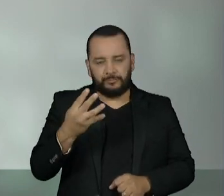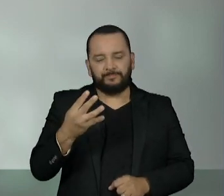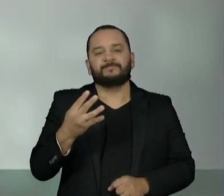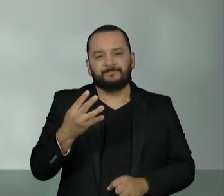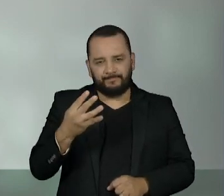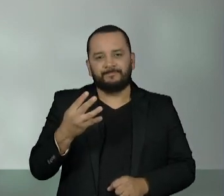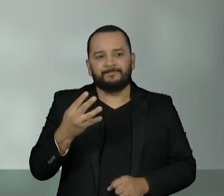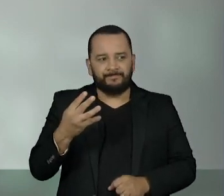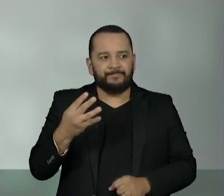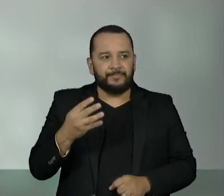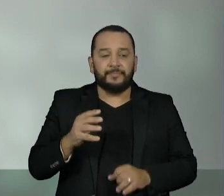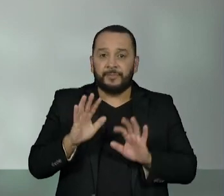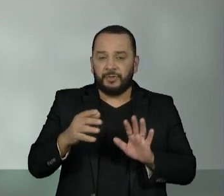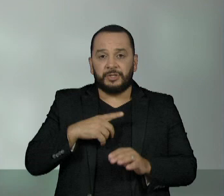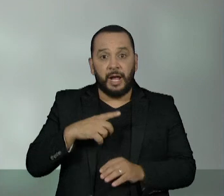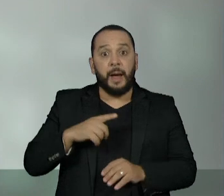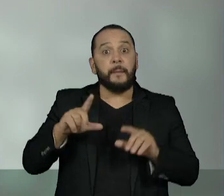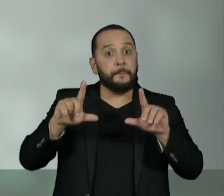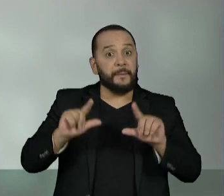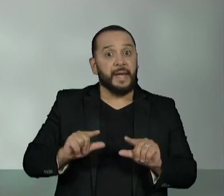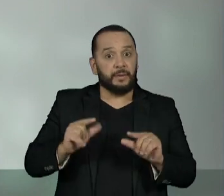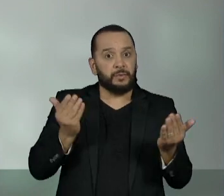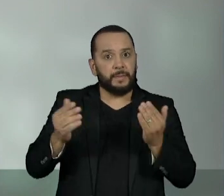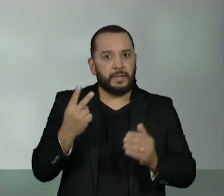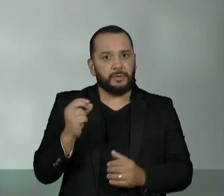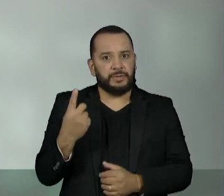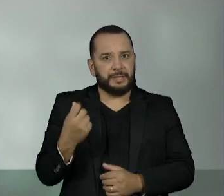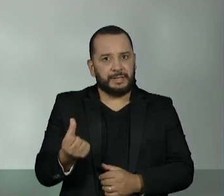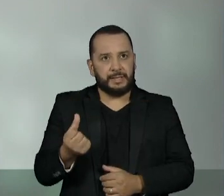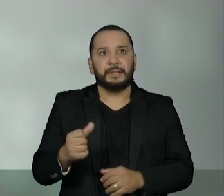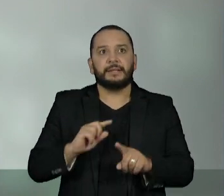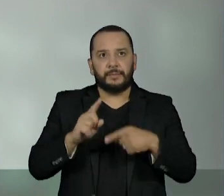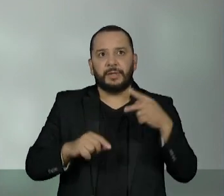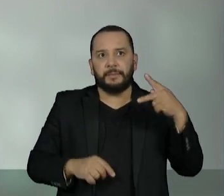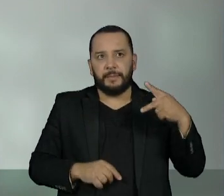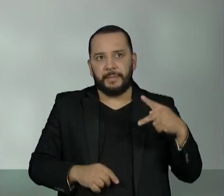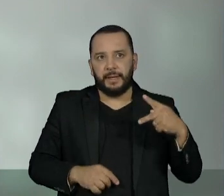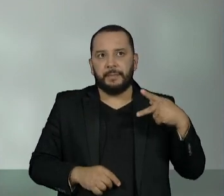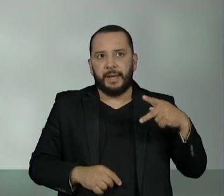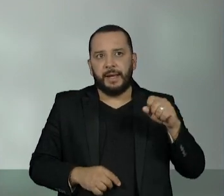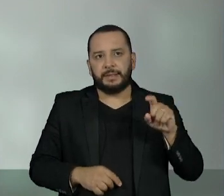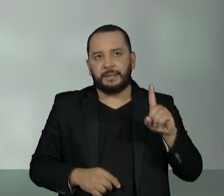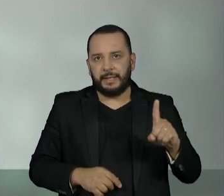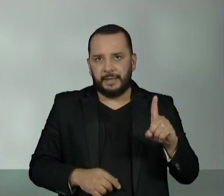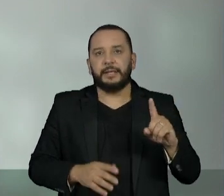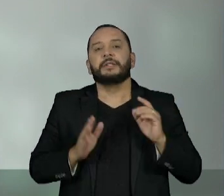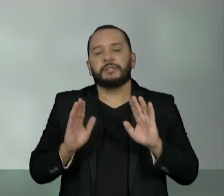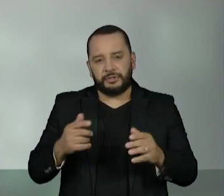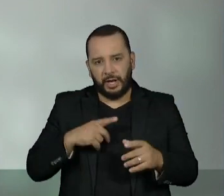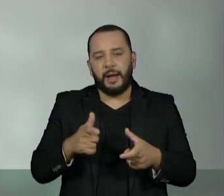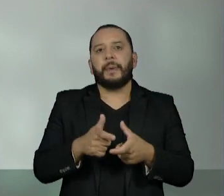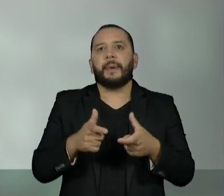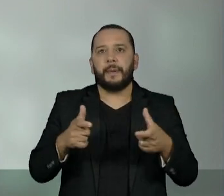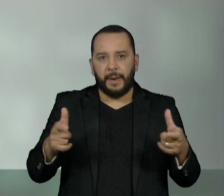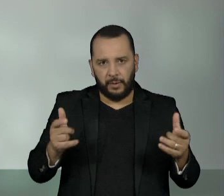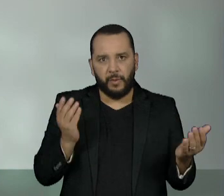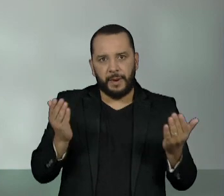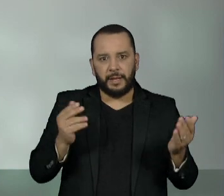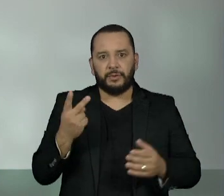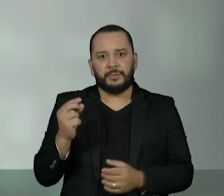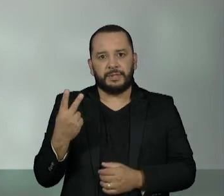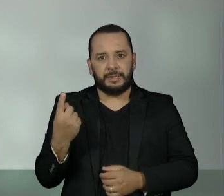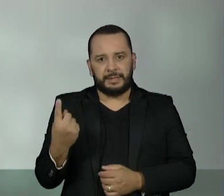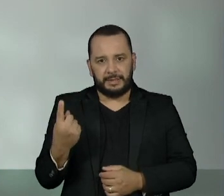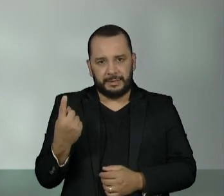784, menos do que em 2016. Em seguida, PP, PSD cresceram em relação a 2016. Em